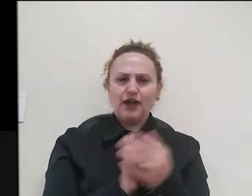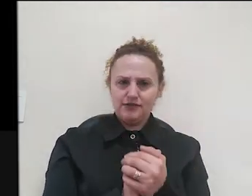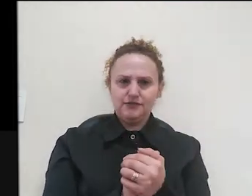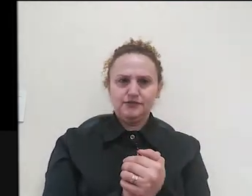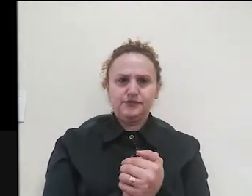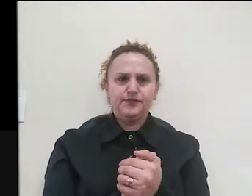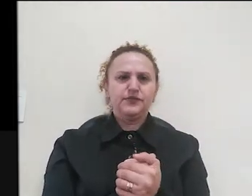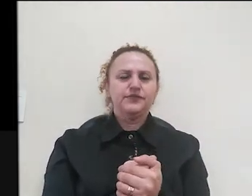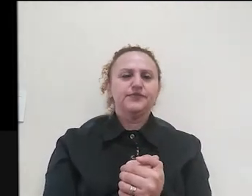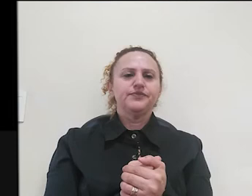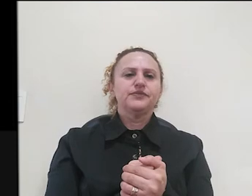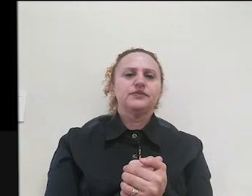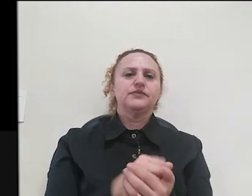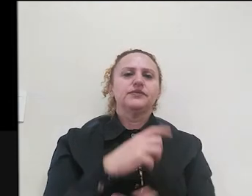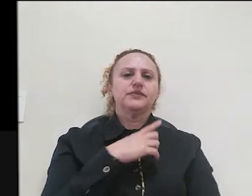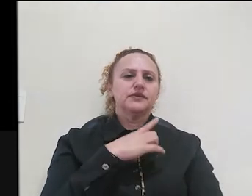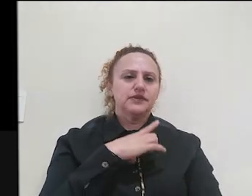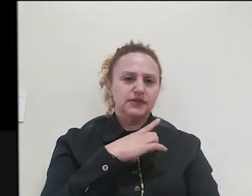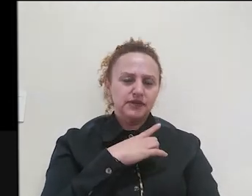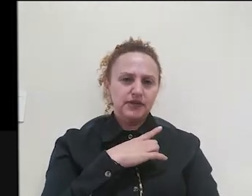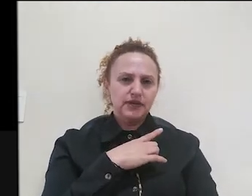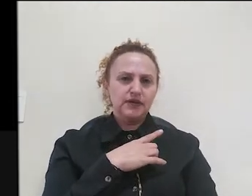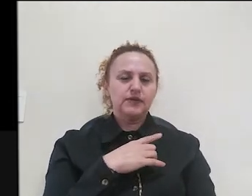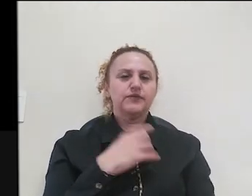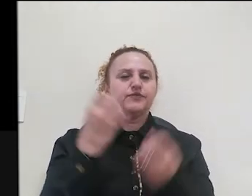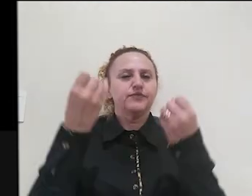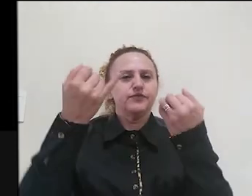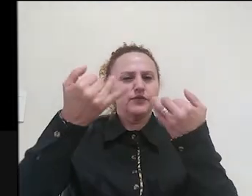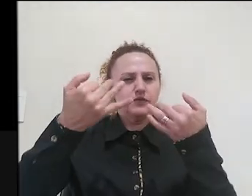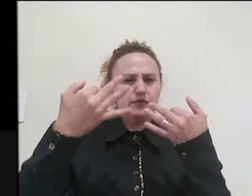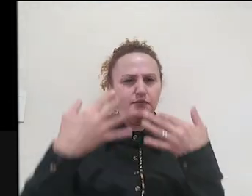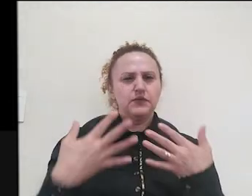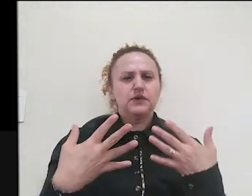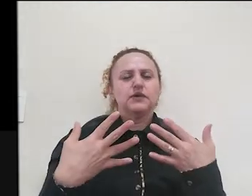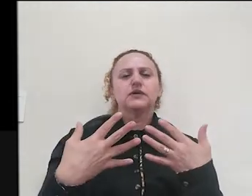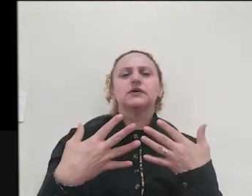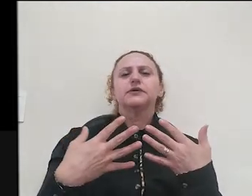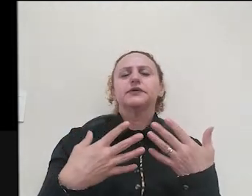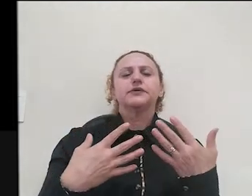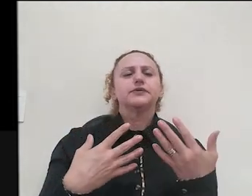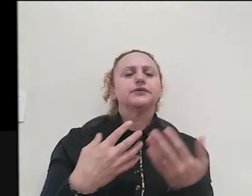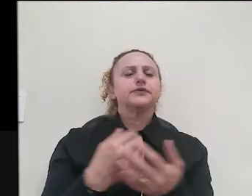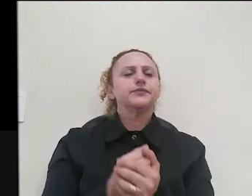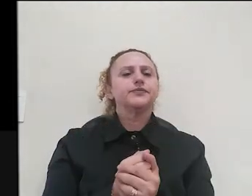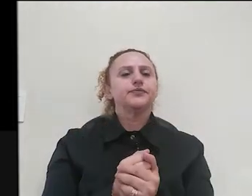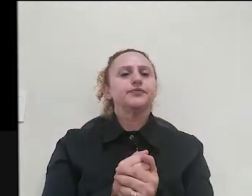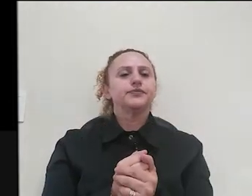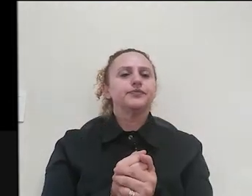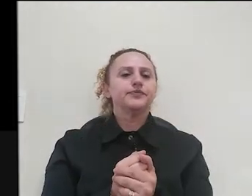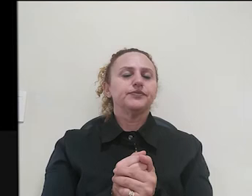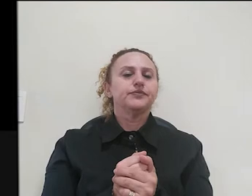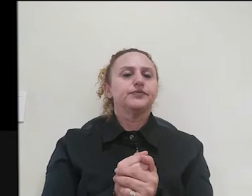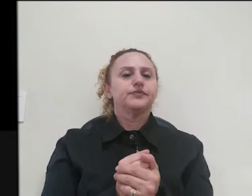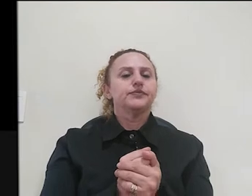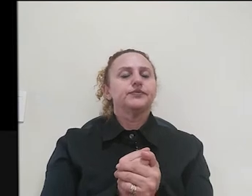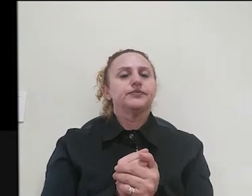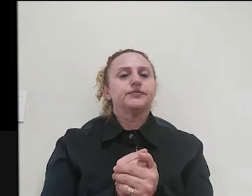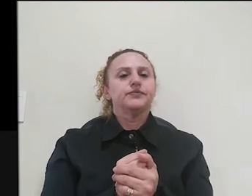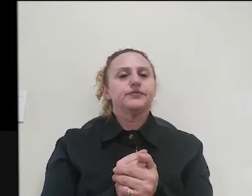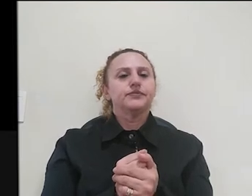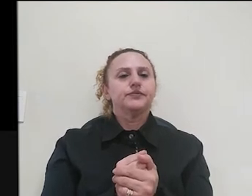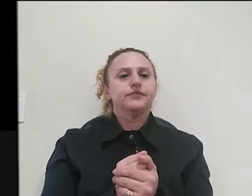recuperar muitos temas caros aos antigos gregos e latinos. No romance, a gente tem o Claudelot de